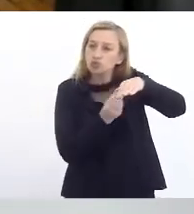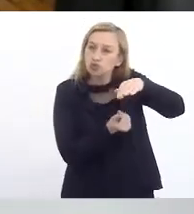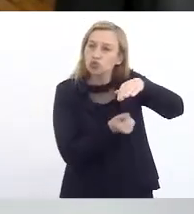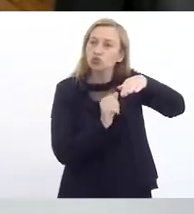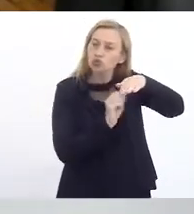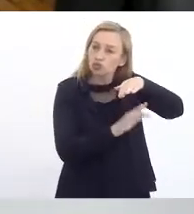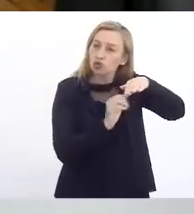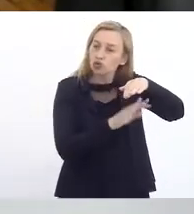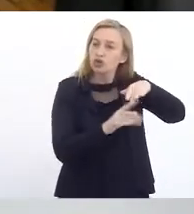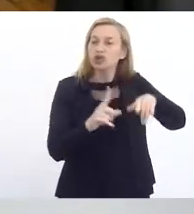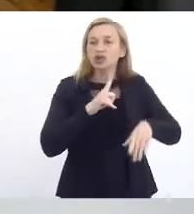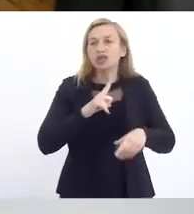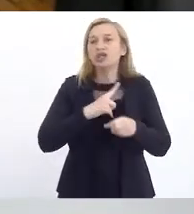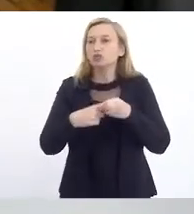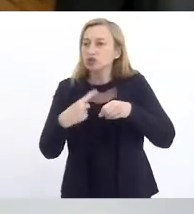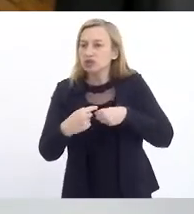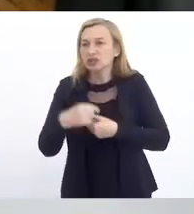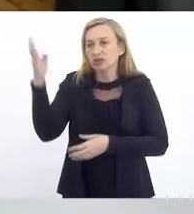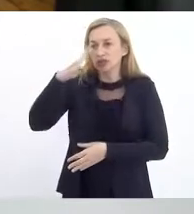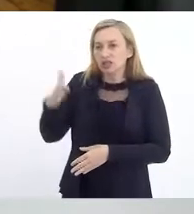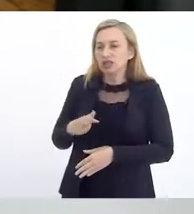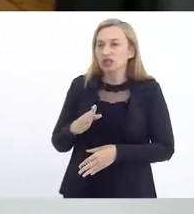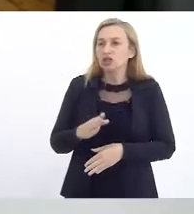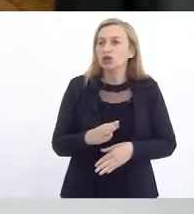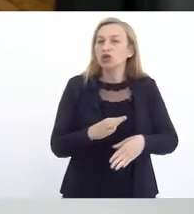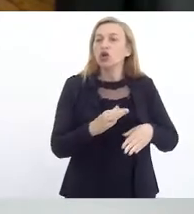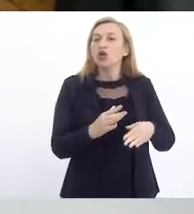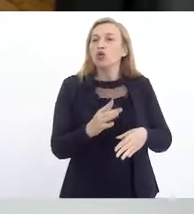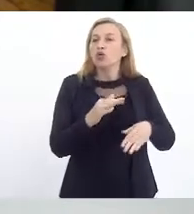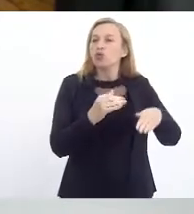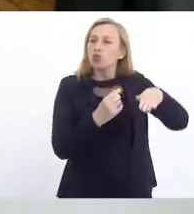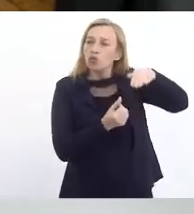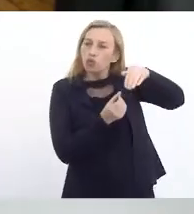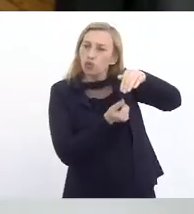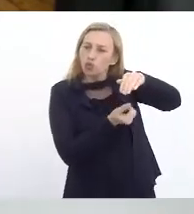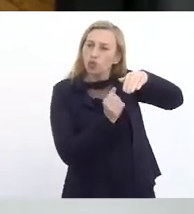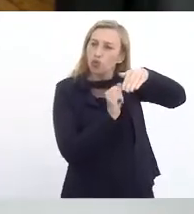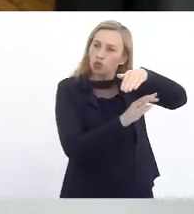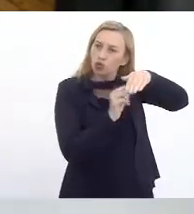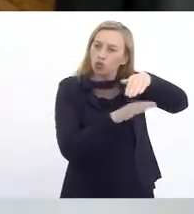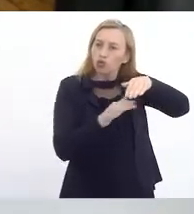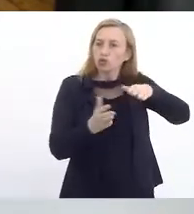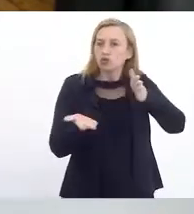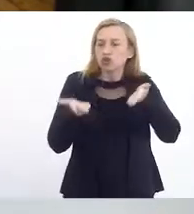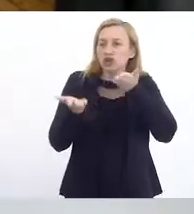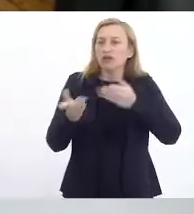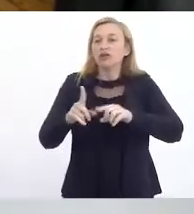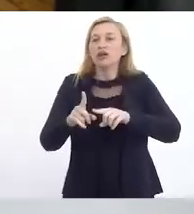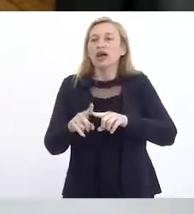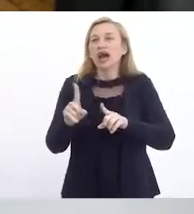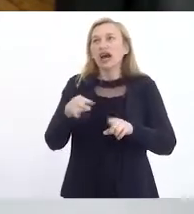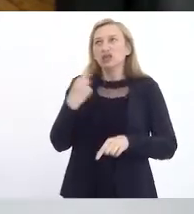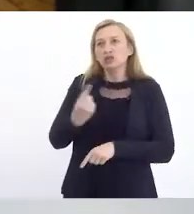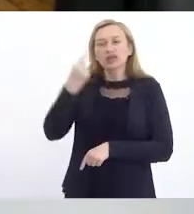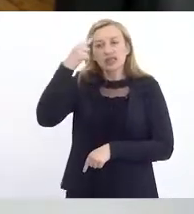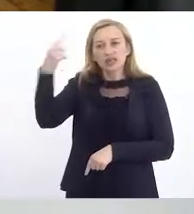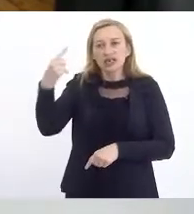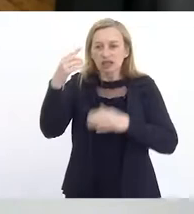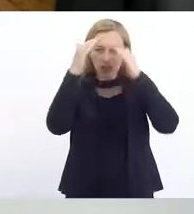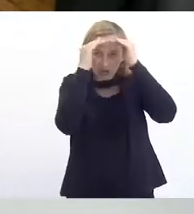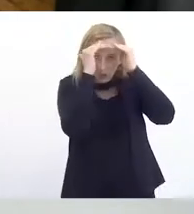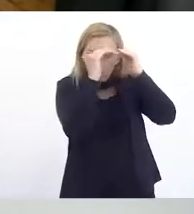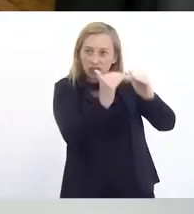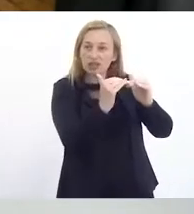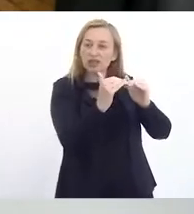em municípios, em que se fala apenas como fundo de estabilização. Quer dizer, a nossa ideia, respeitando aí a emenda constitucional, é que